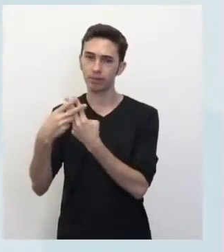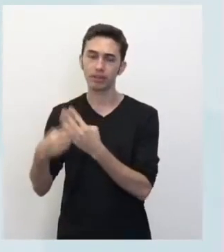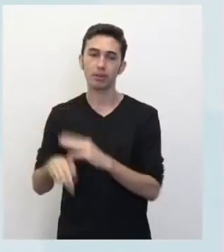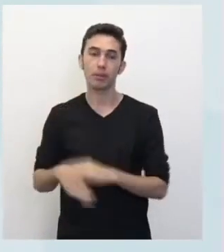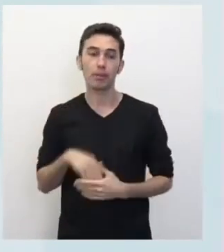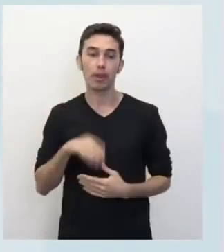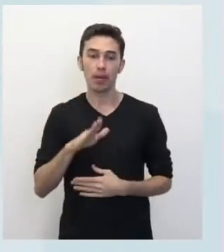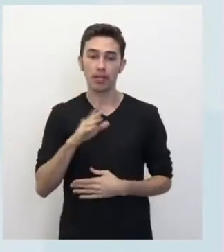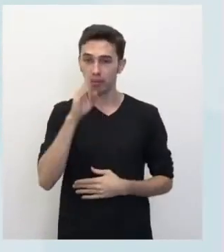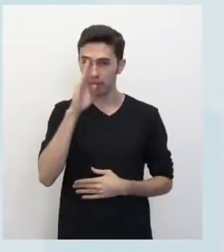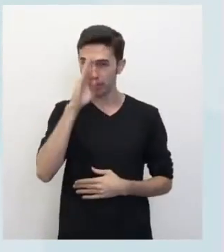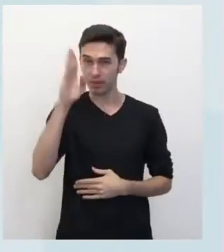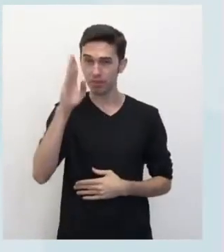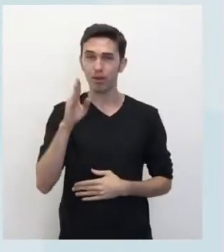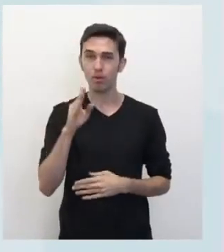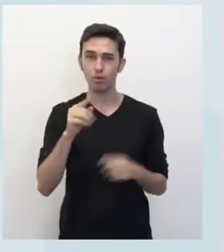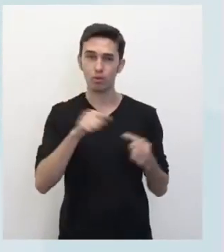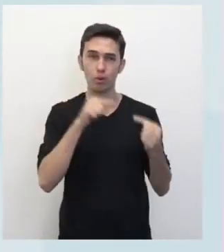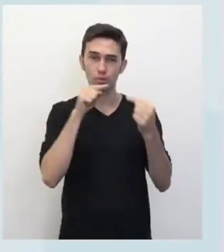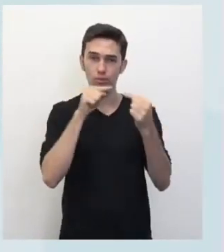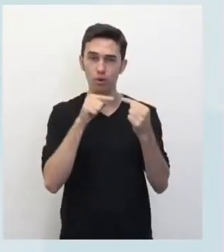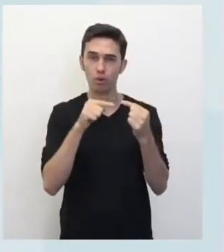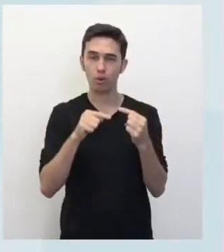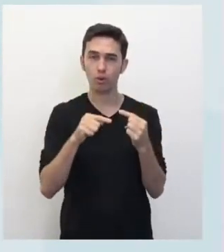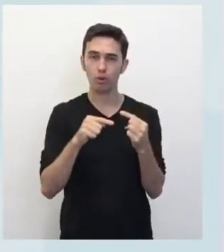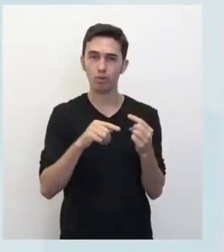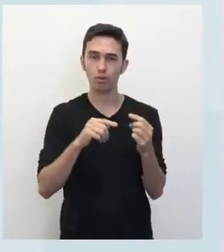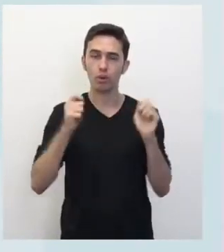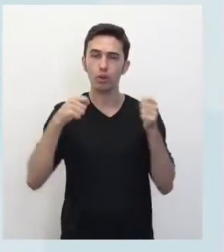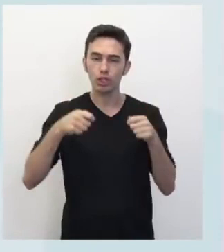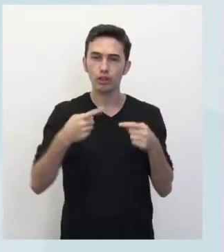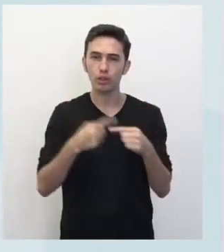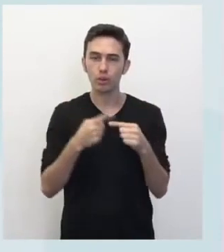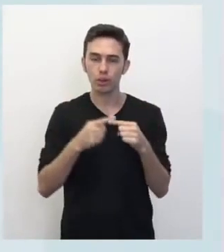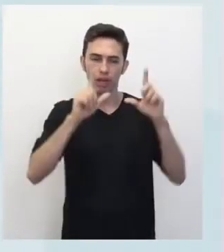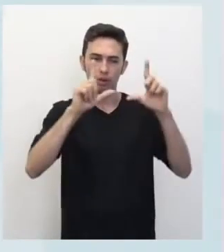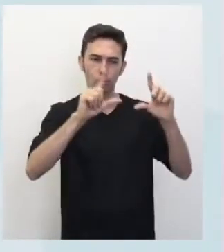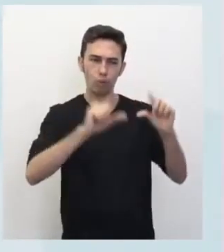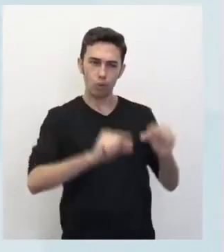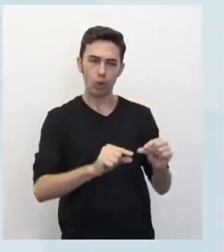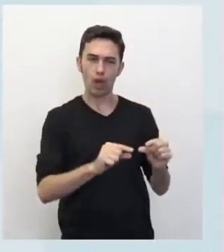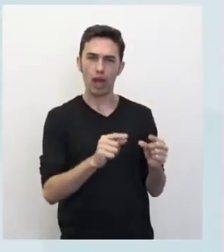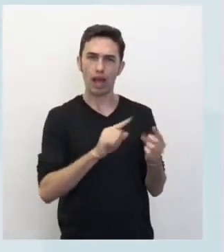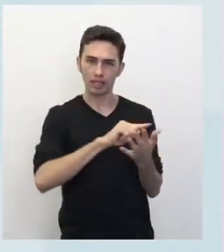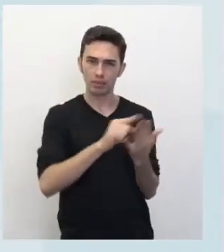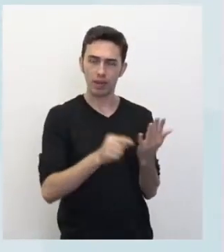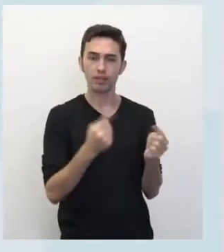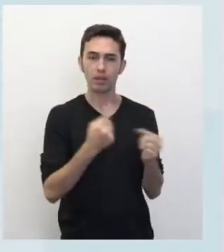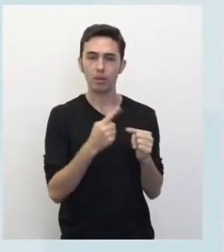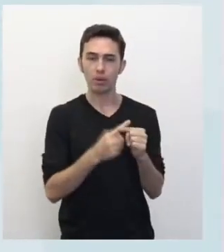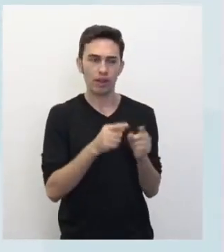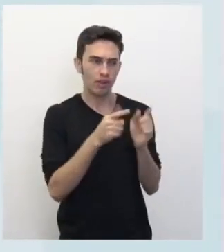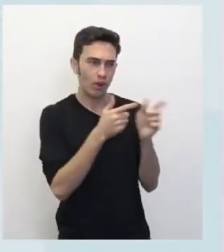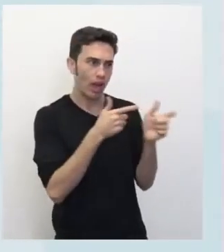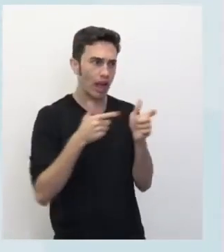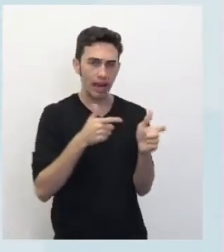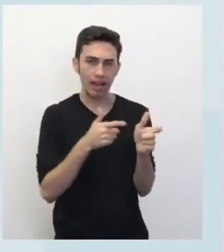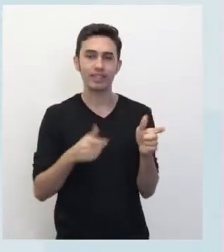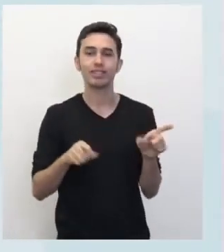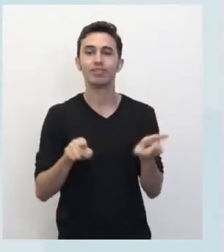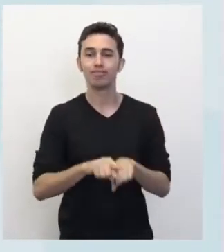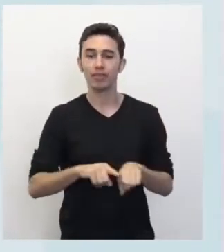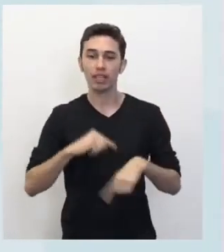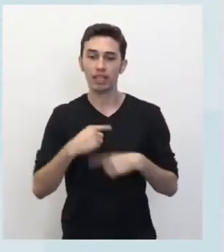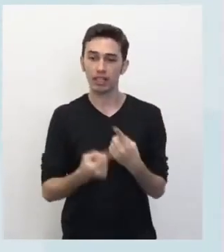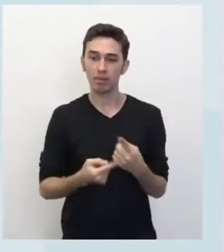do declínio populacional foram a caça e o comércio ilegal da espécie. Desde que a ararinha azul foi extinta